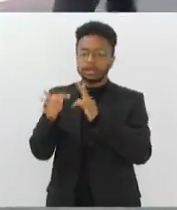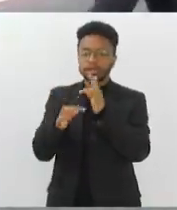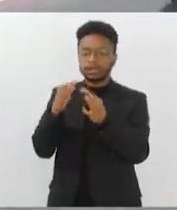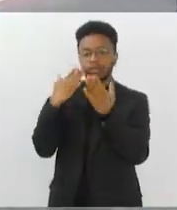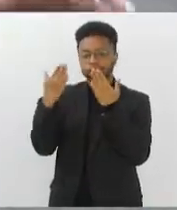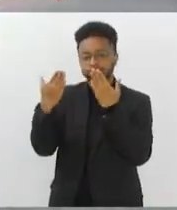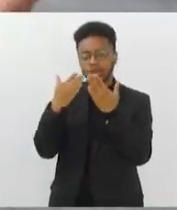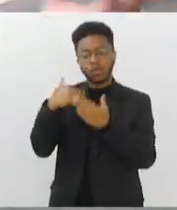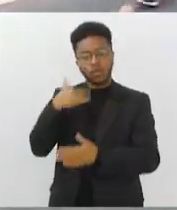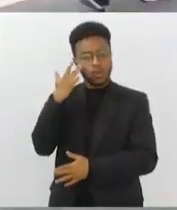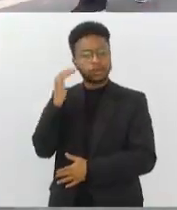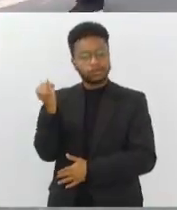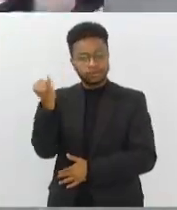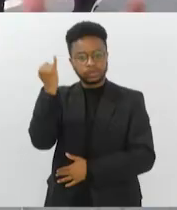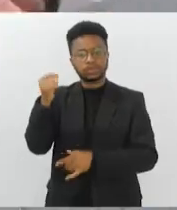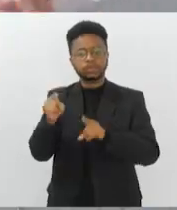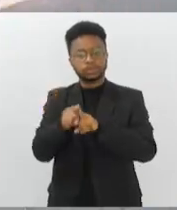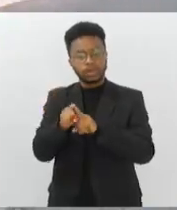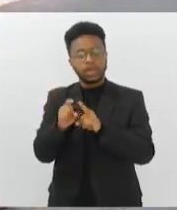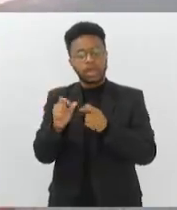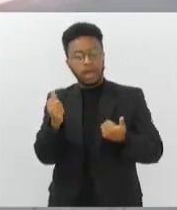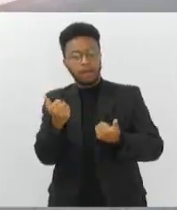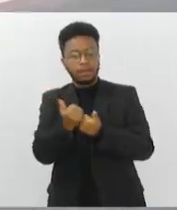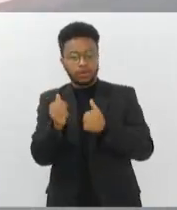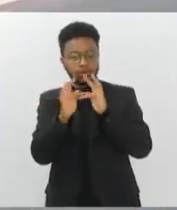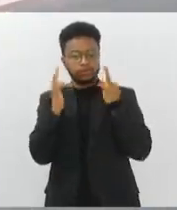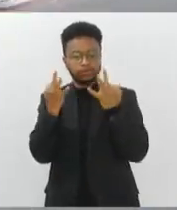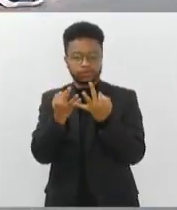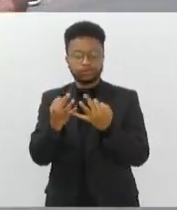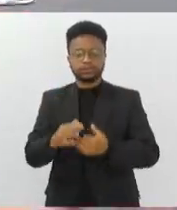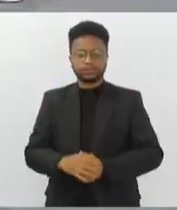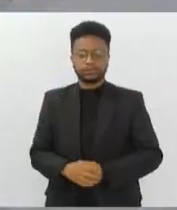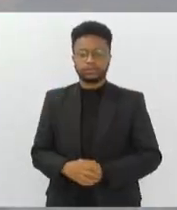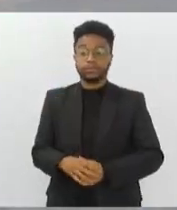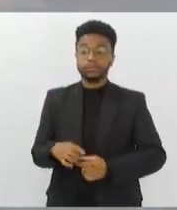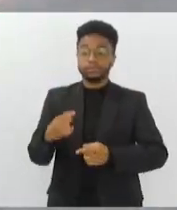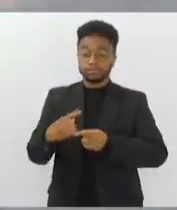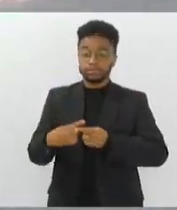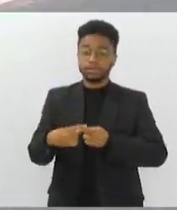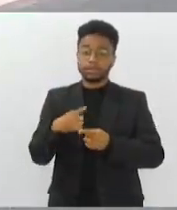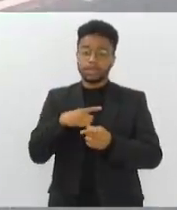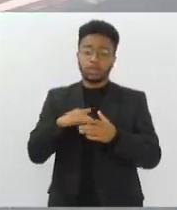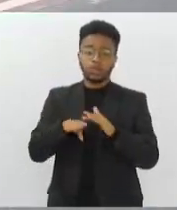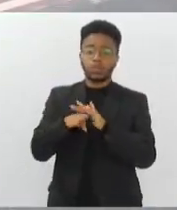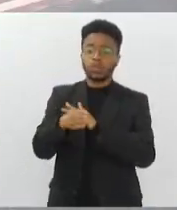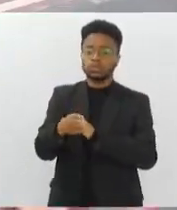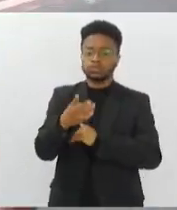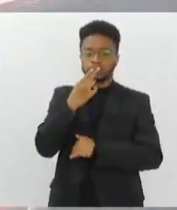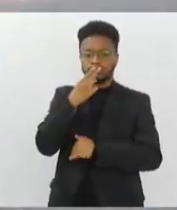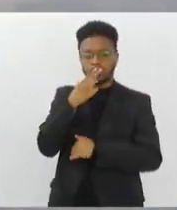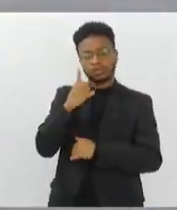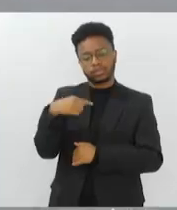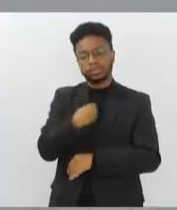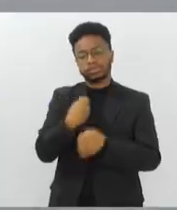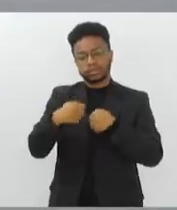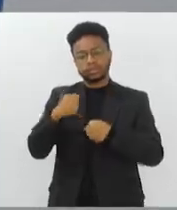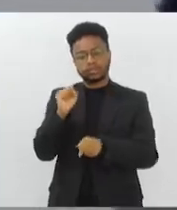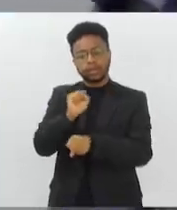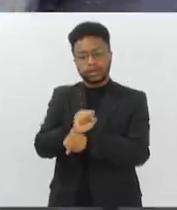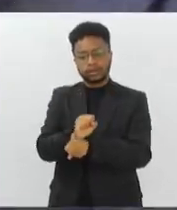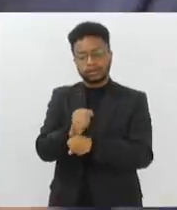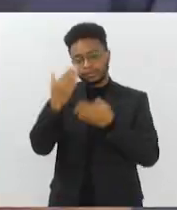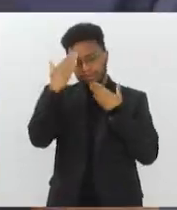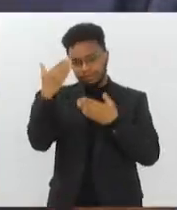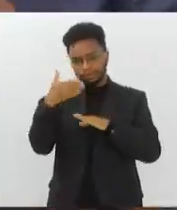muito importante. E apoio da estrutura familiar que está ao redor, né? Tem coisa muito do hábito de fumar, que a gente tem que acabar com isso. Obrigado